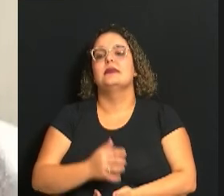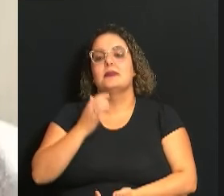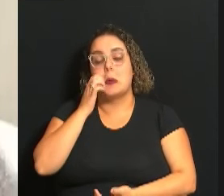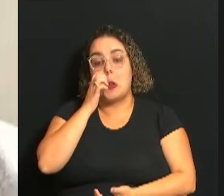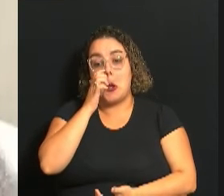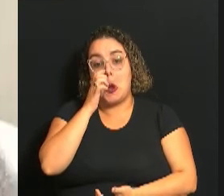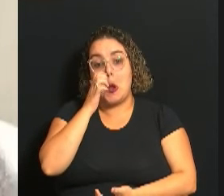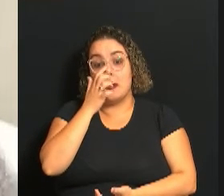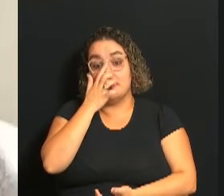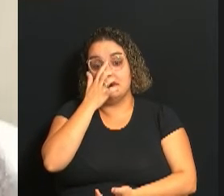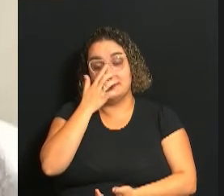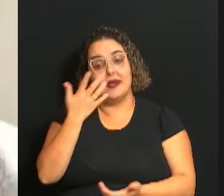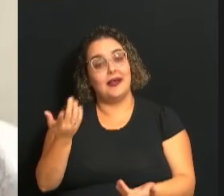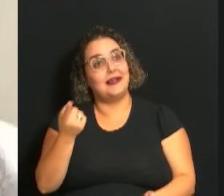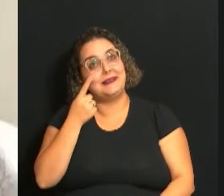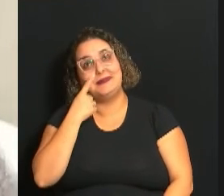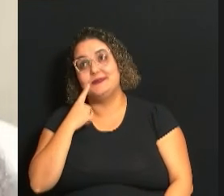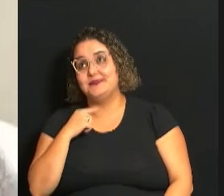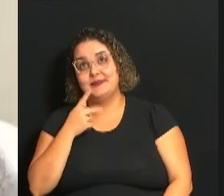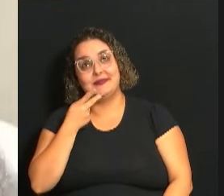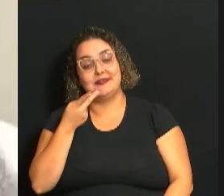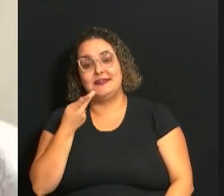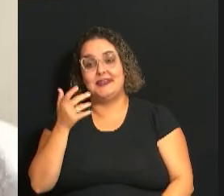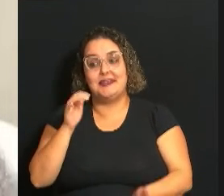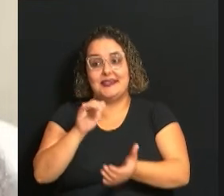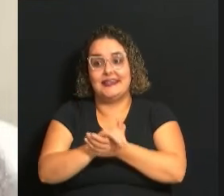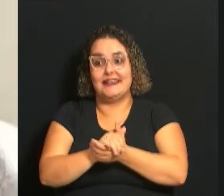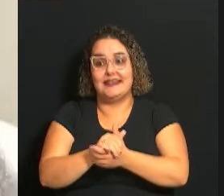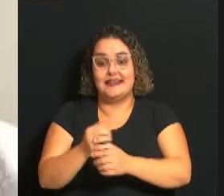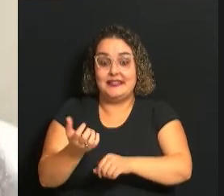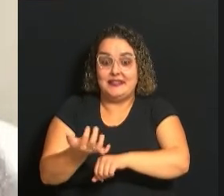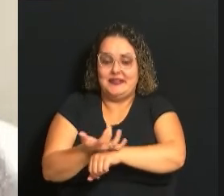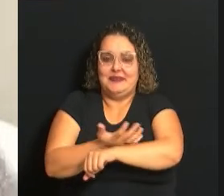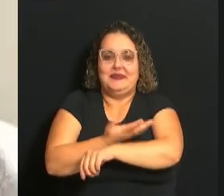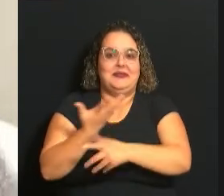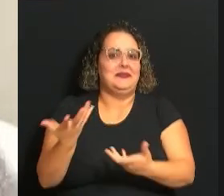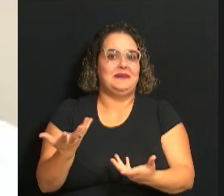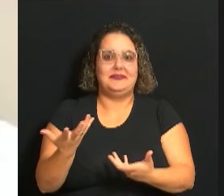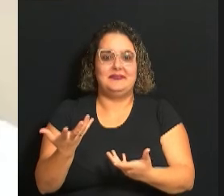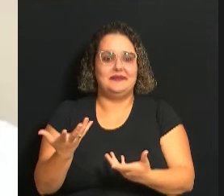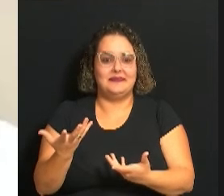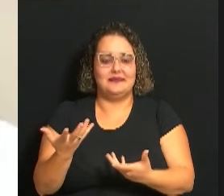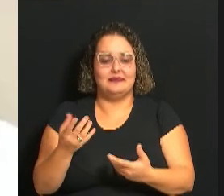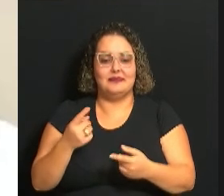Ai, Viviane, falar do meu casamento me emociona demais, assim, demais mesmo, porque foi